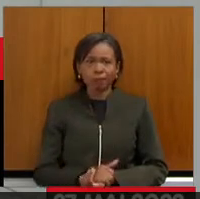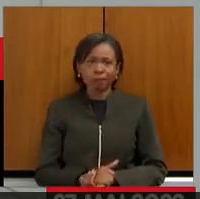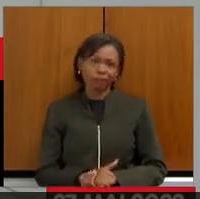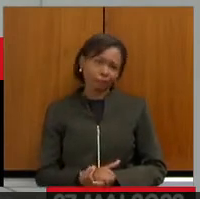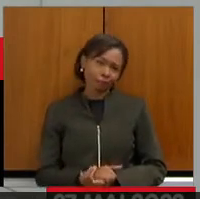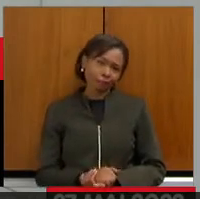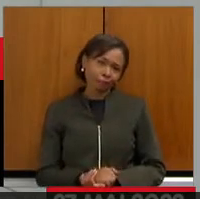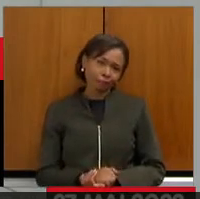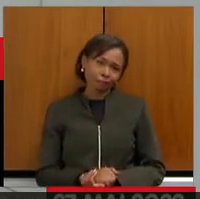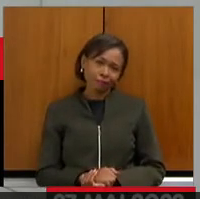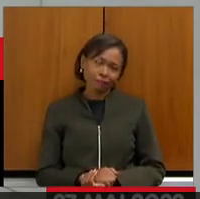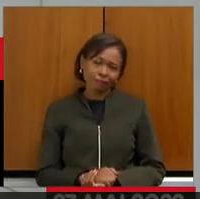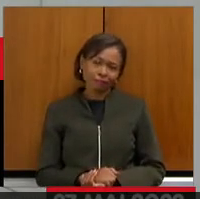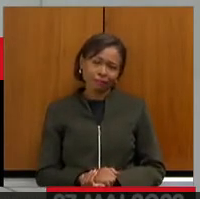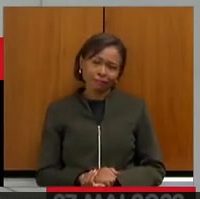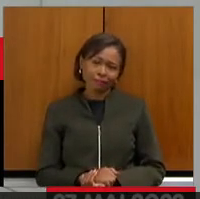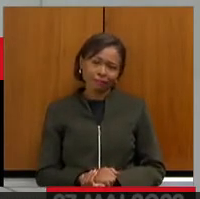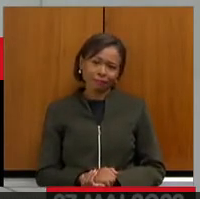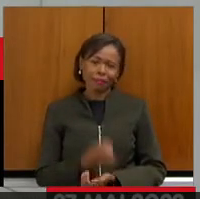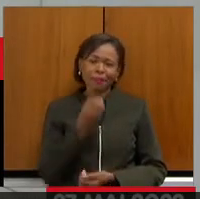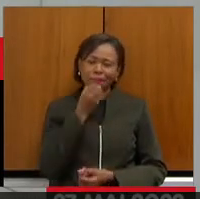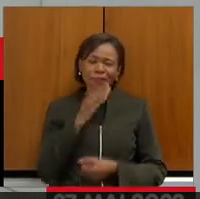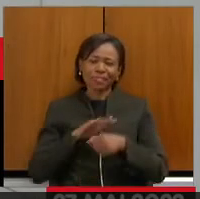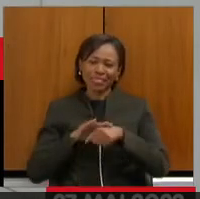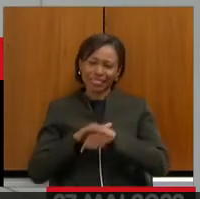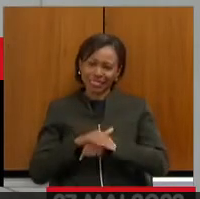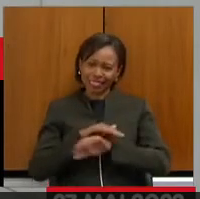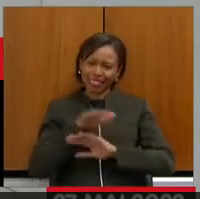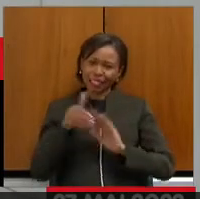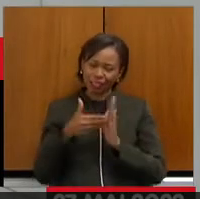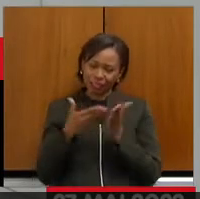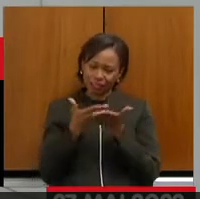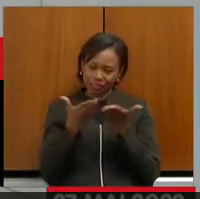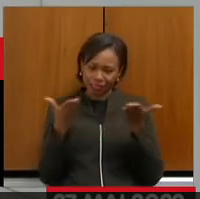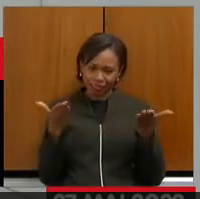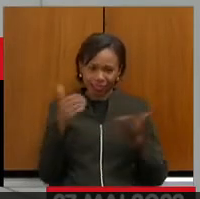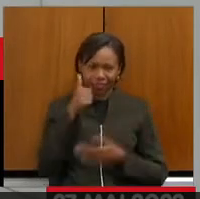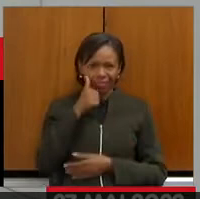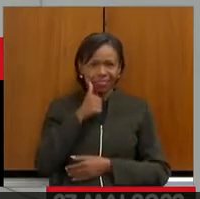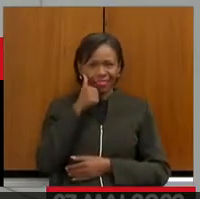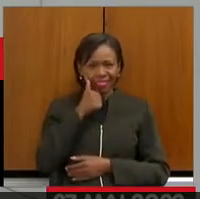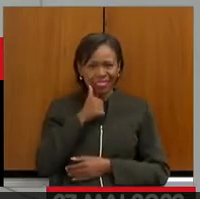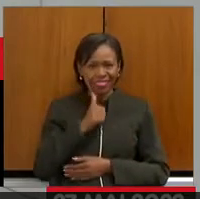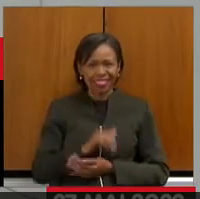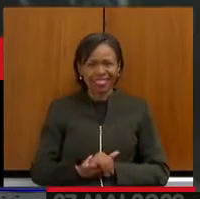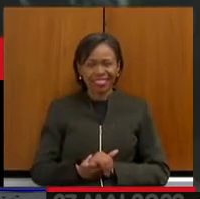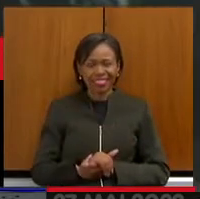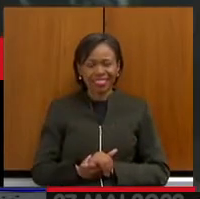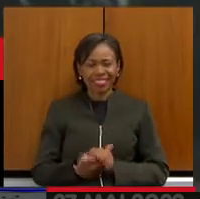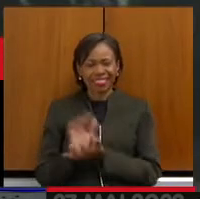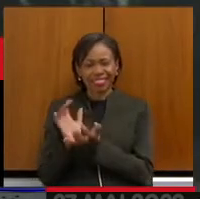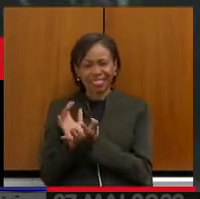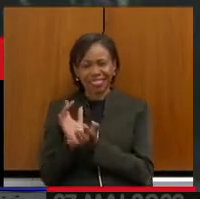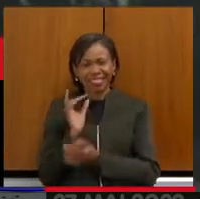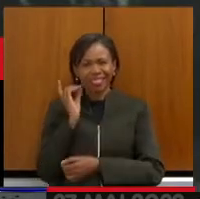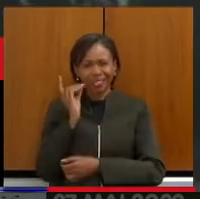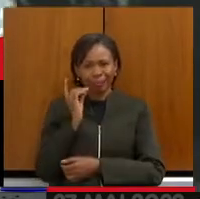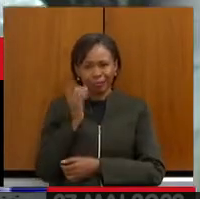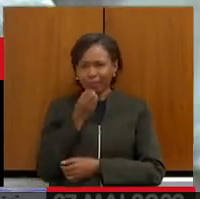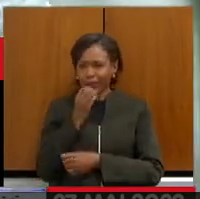Oi boa noite a todas as as deputadas boa